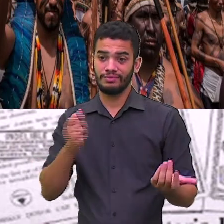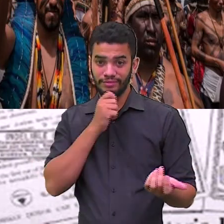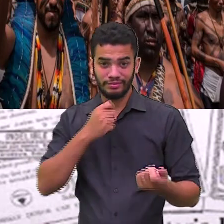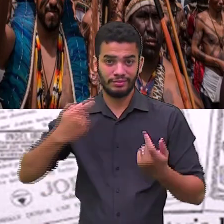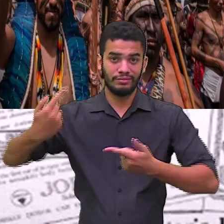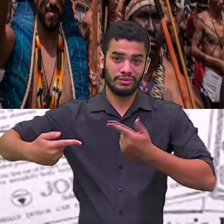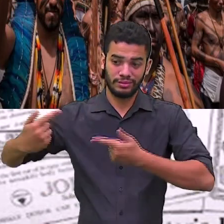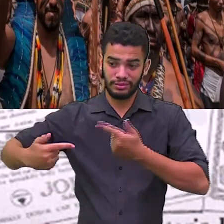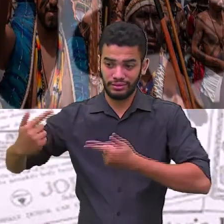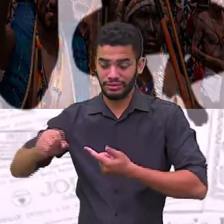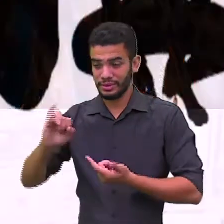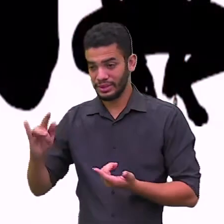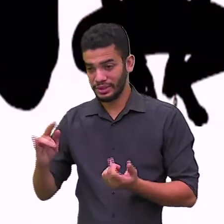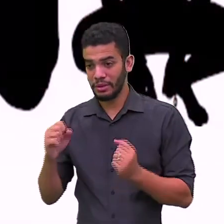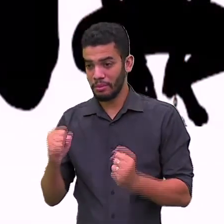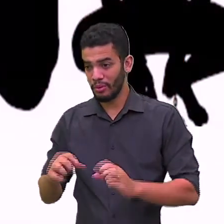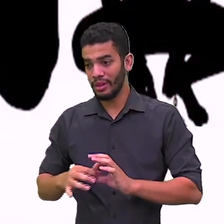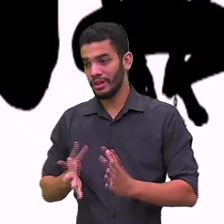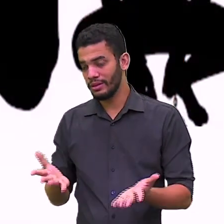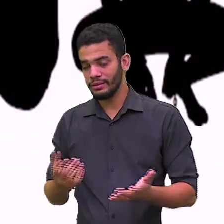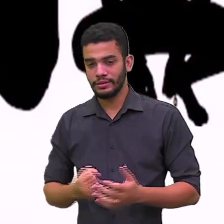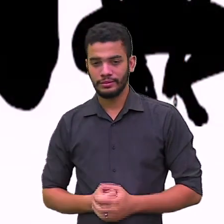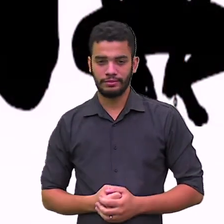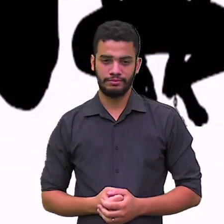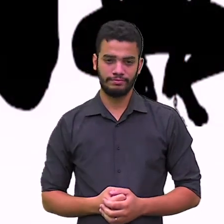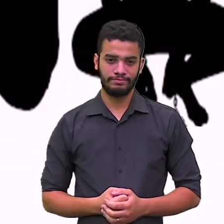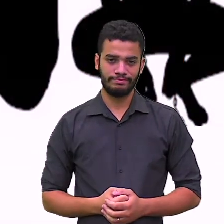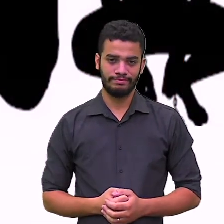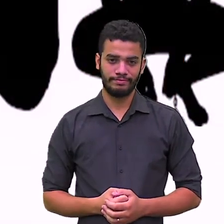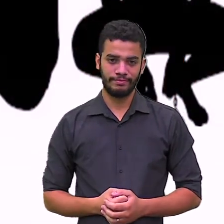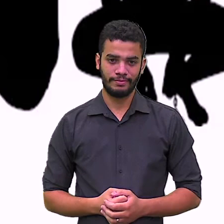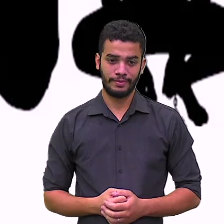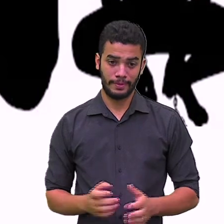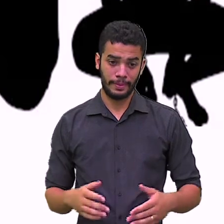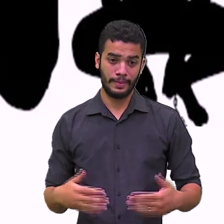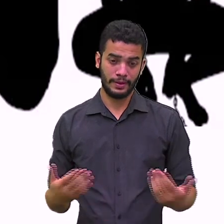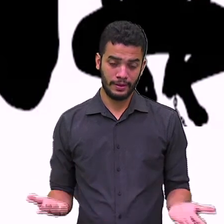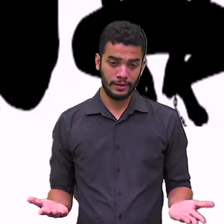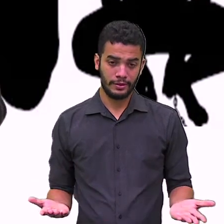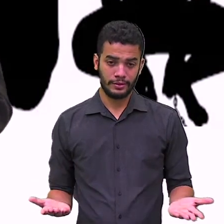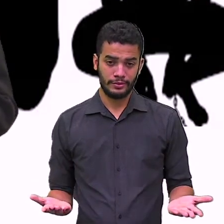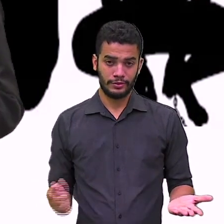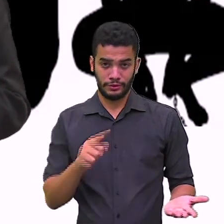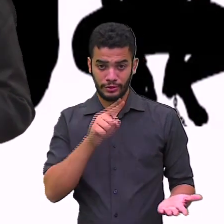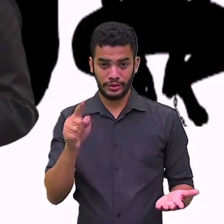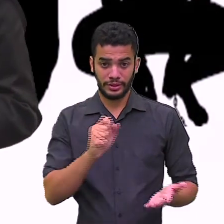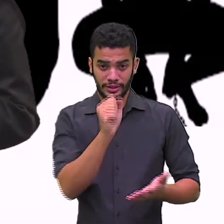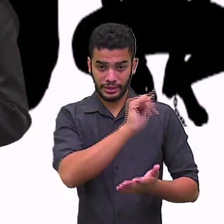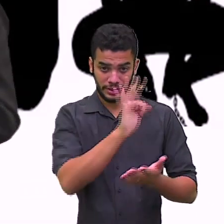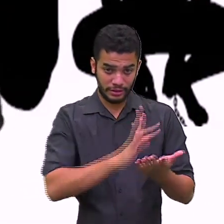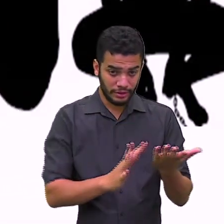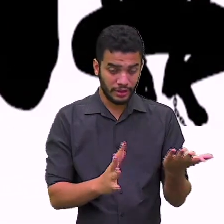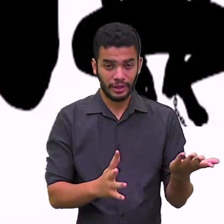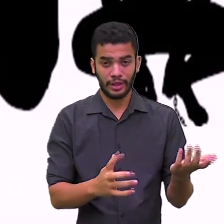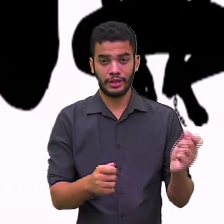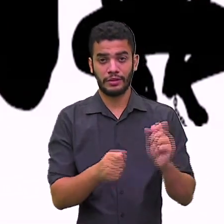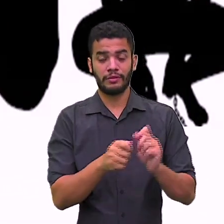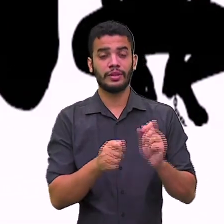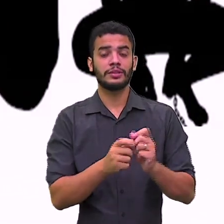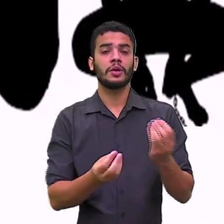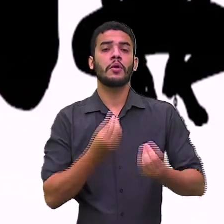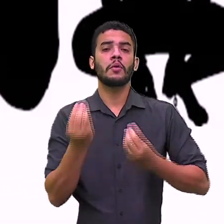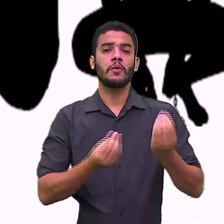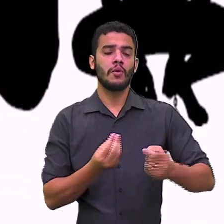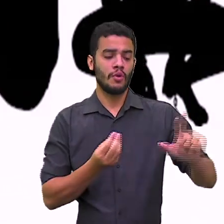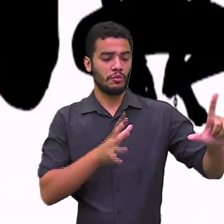nossas atividades na plataforma SMED-GV, aponte a câmera do seu celular na imagem que aparece